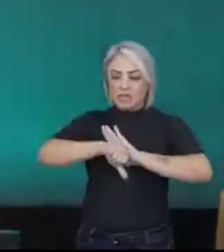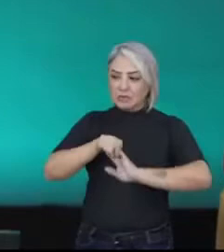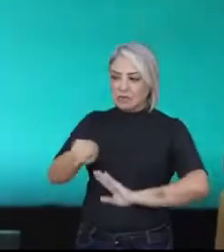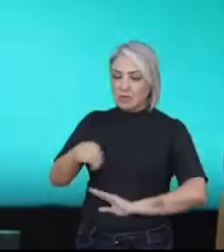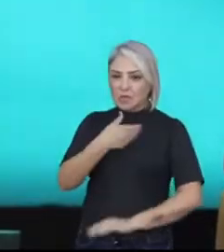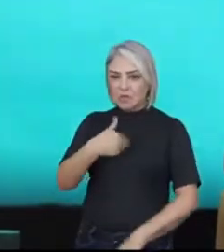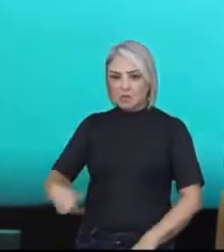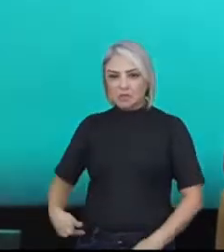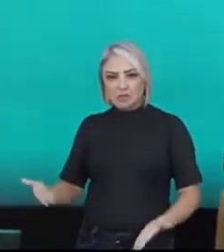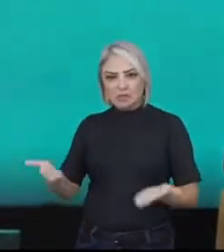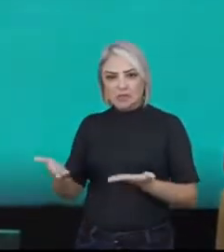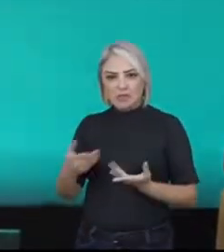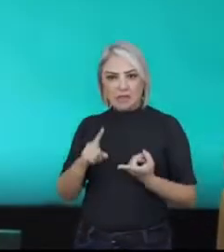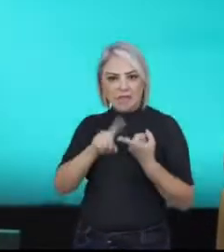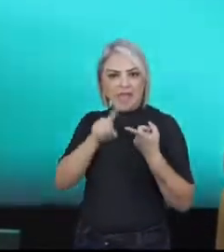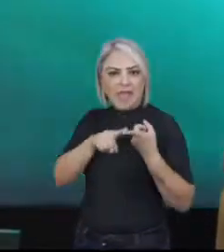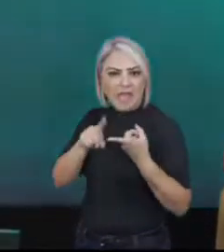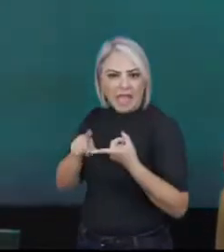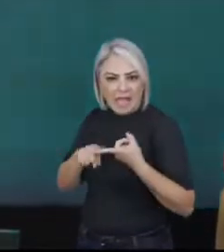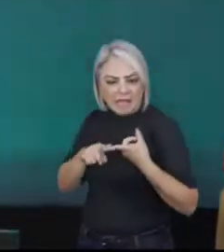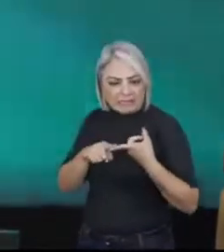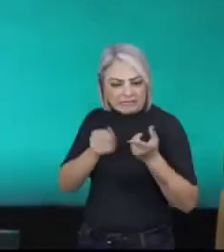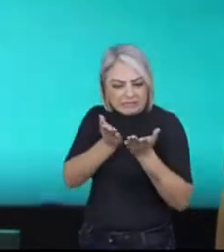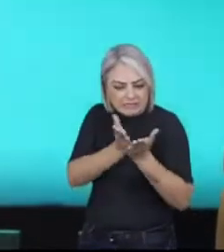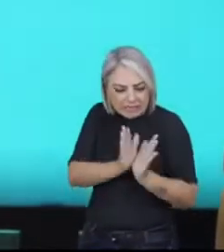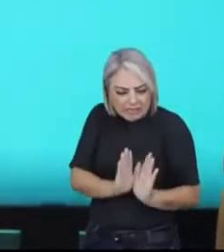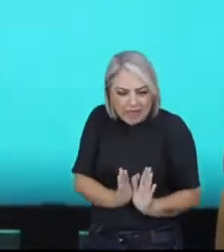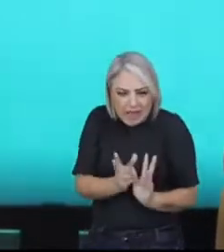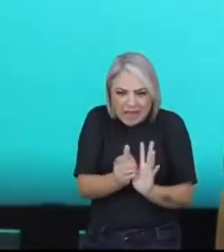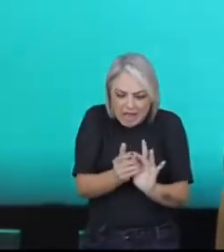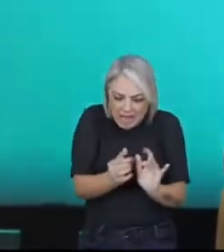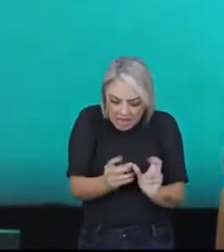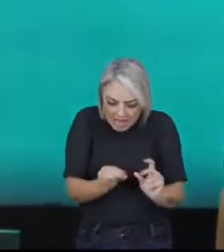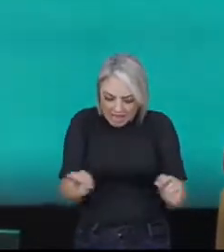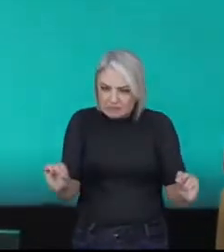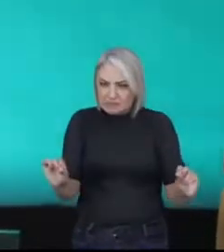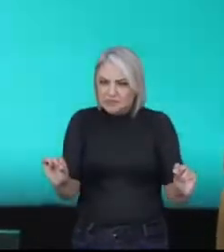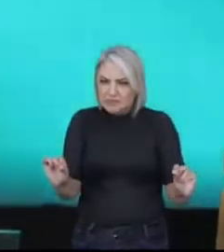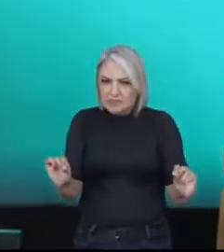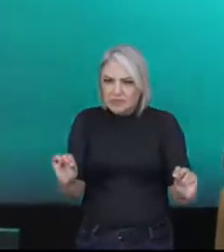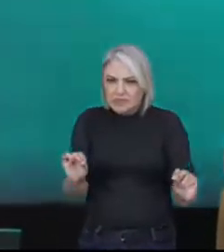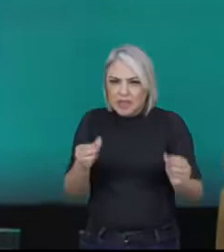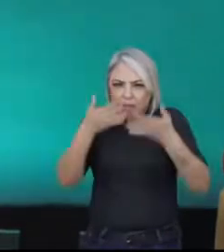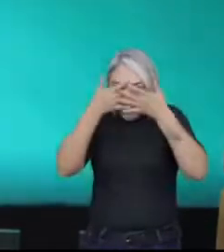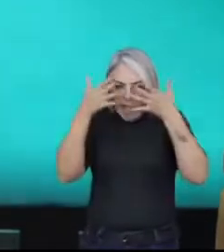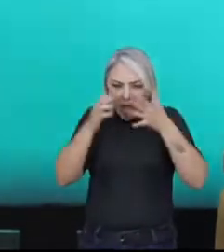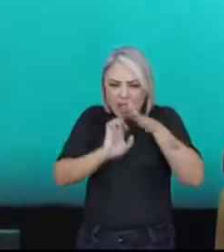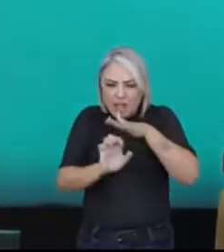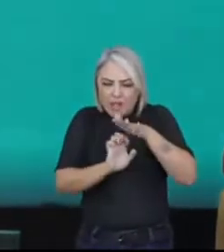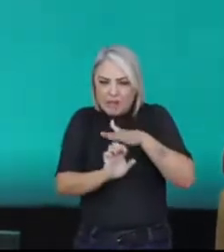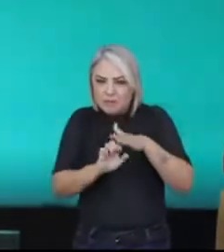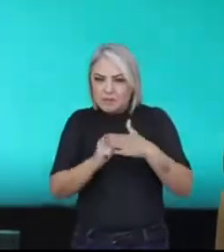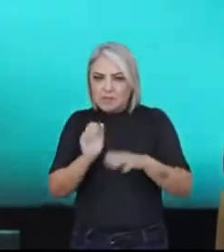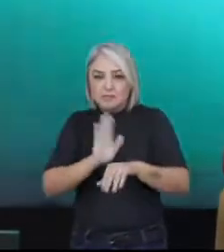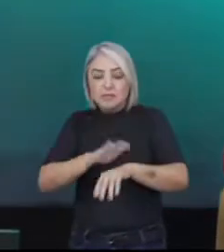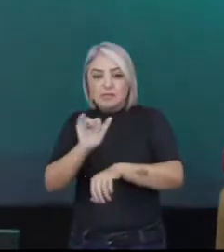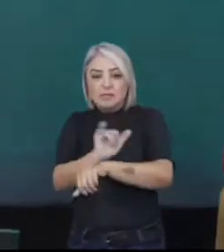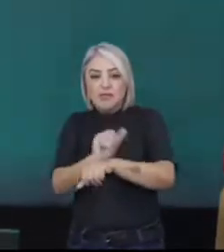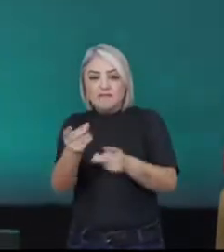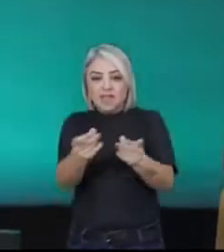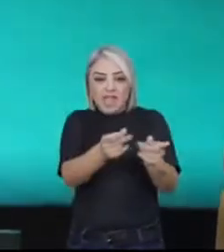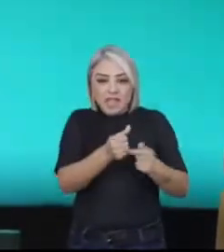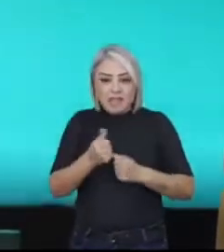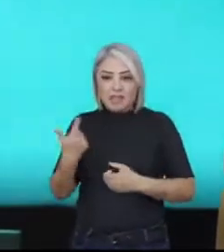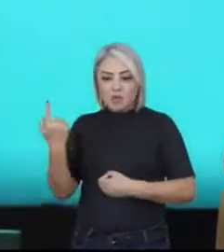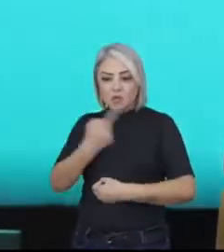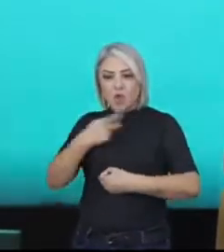Ameaçam, desmontam, sucateiam, colocam à venda nossas empresas mais estratégicas, nosso petróleo, nossos